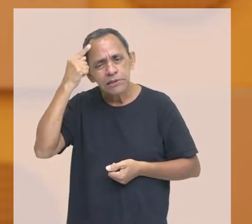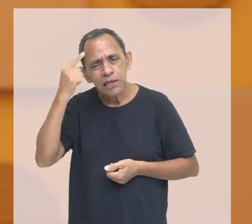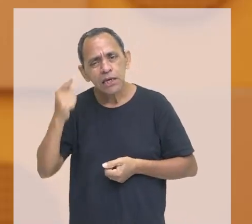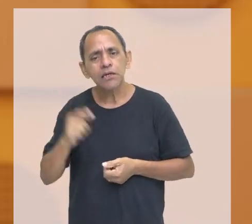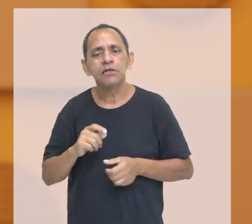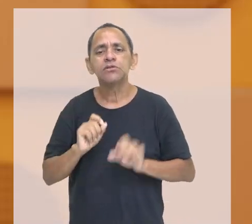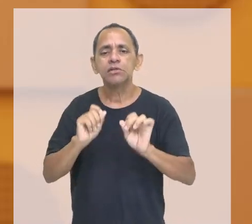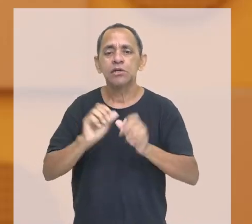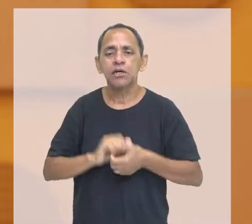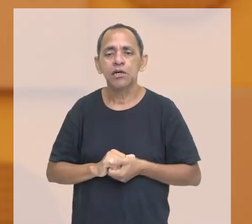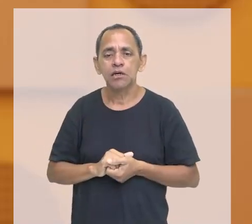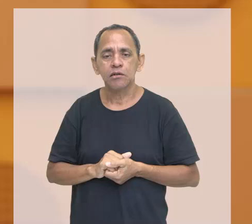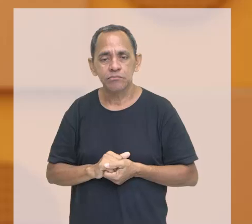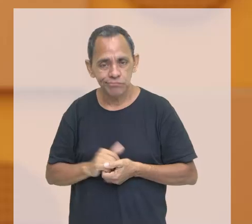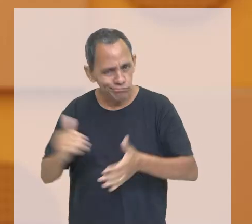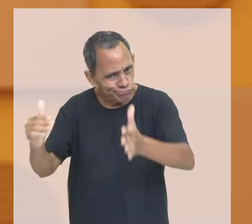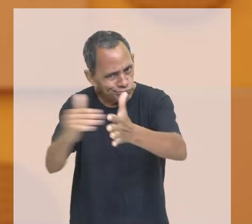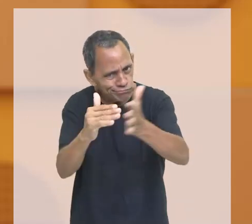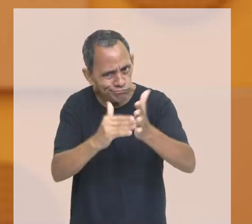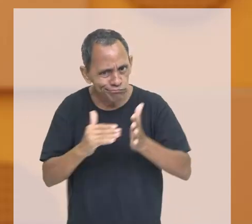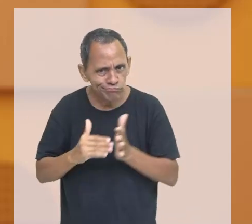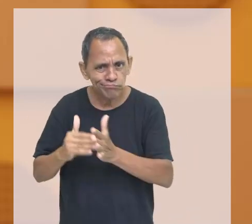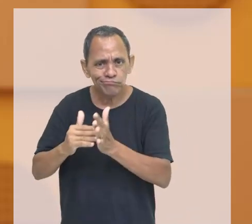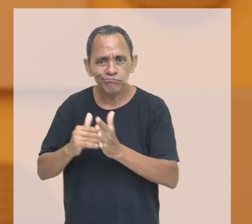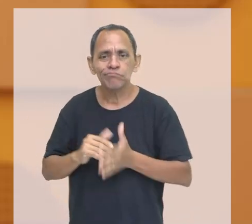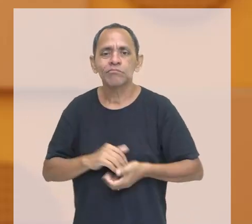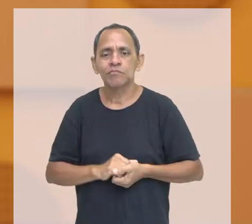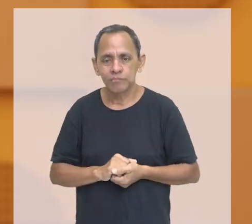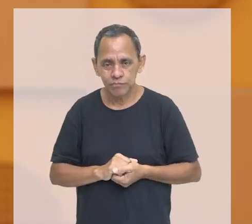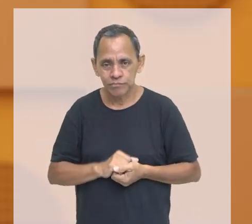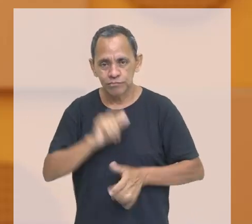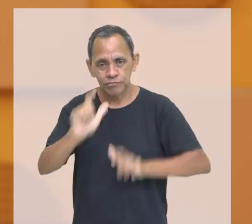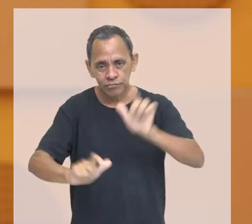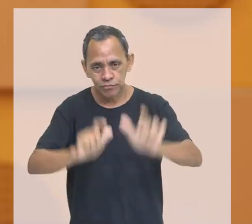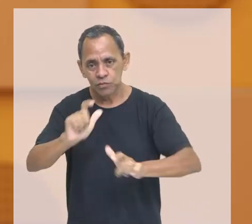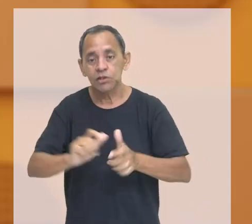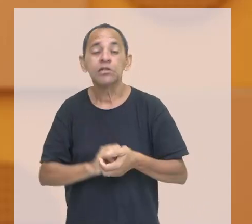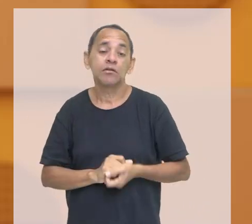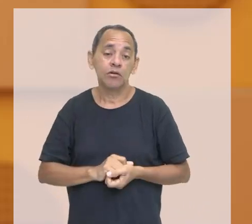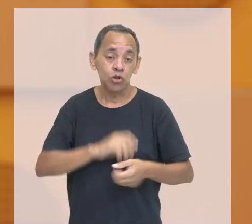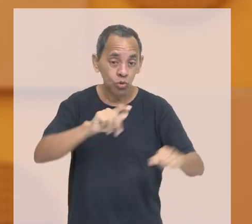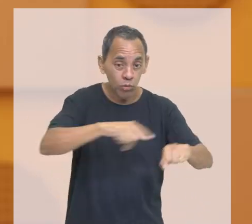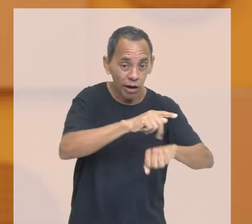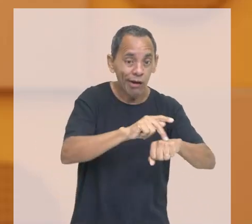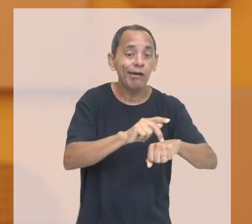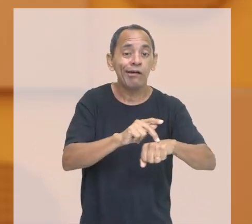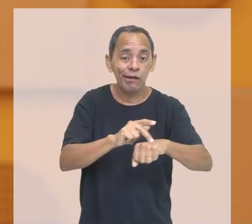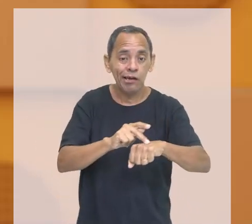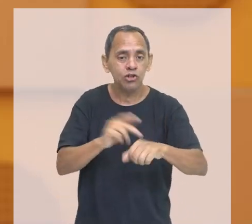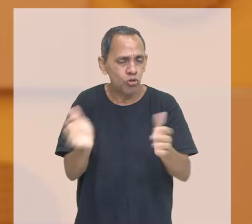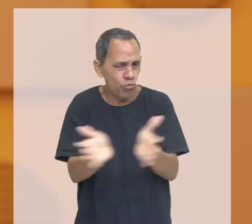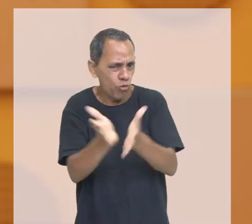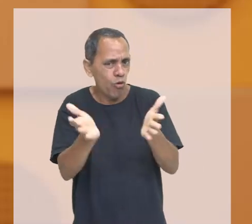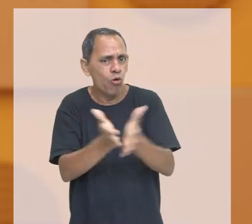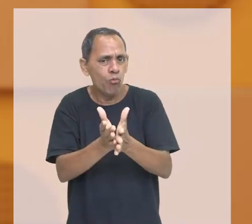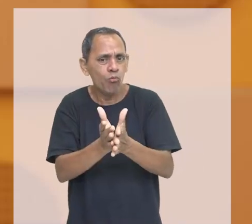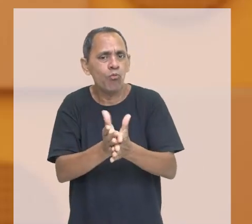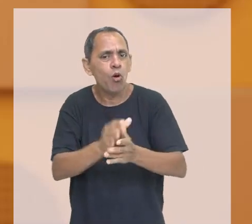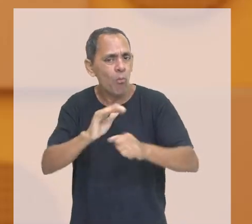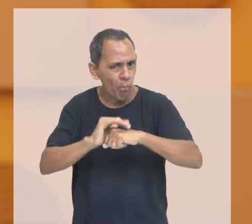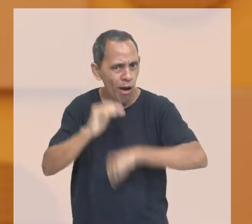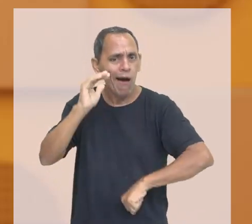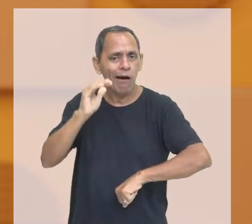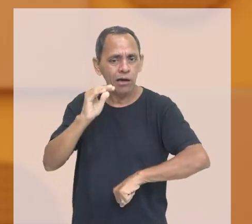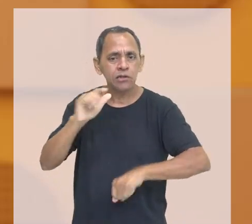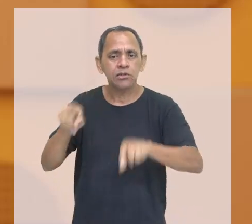de contestação social. Em um ambiente onde a pobreza reina e basicamente a